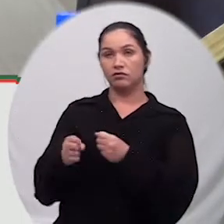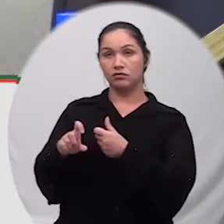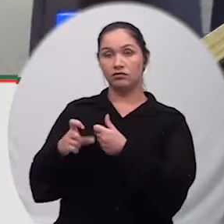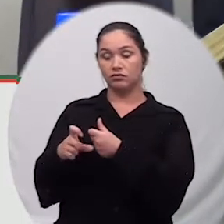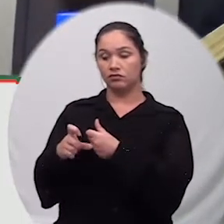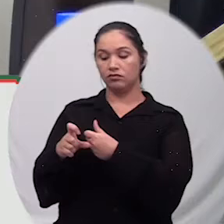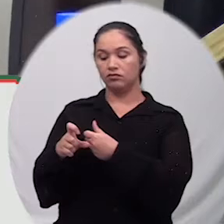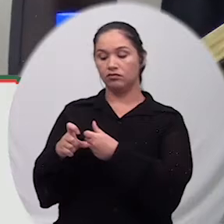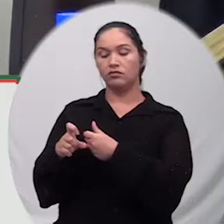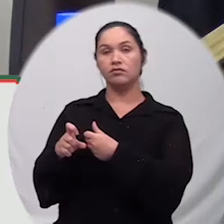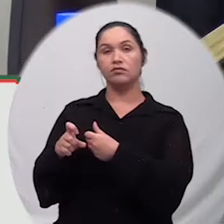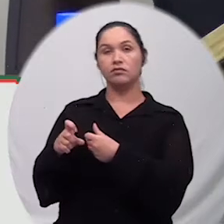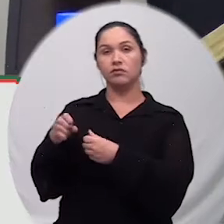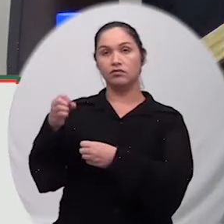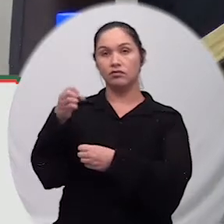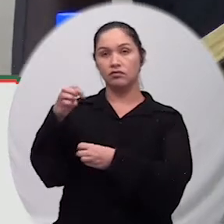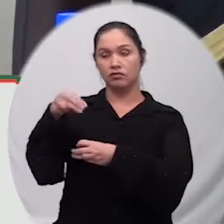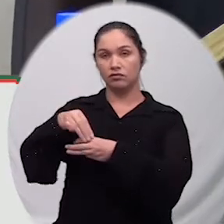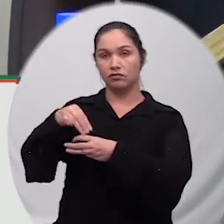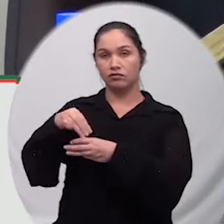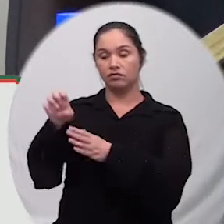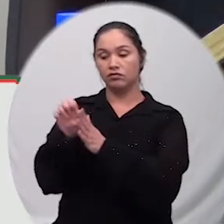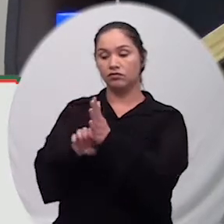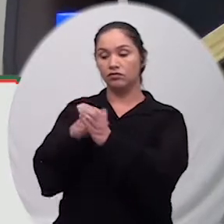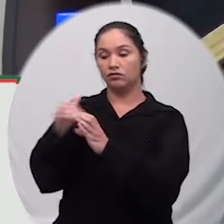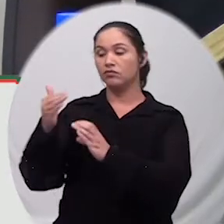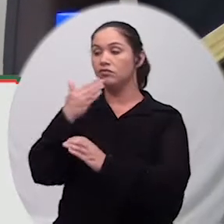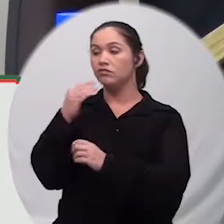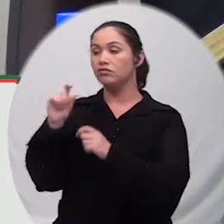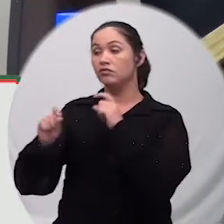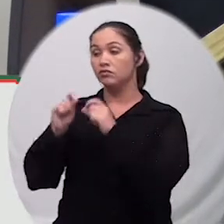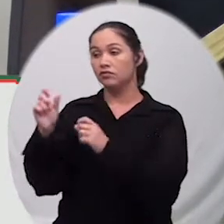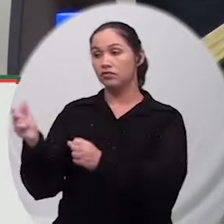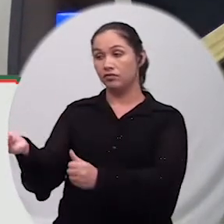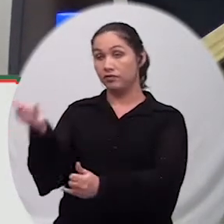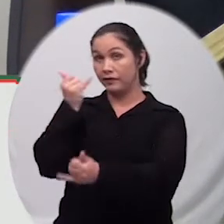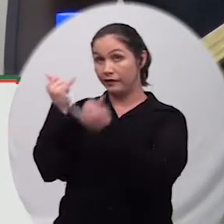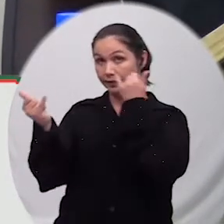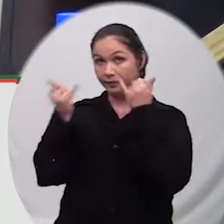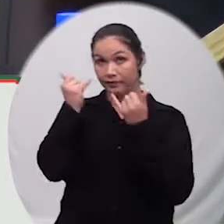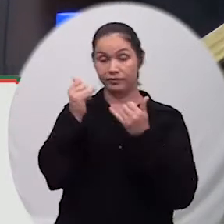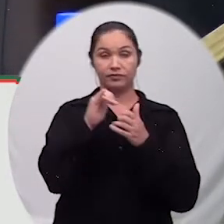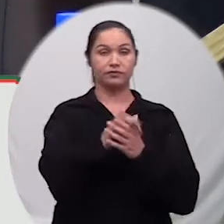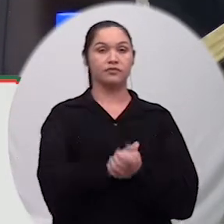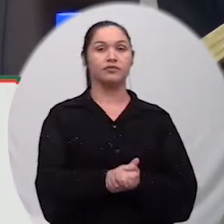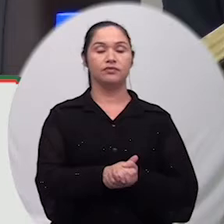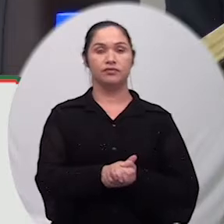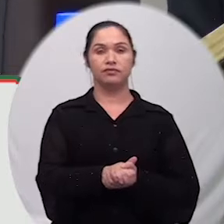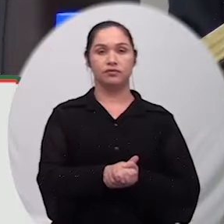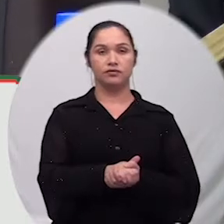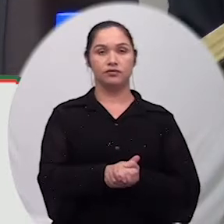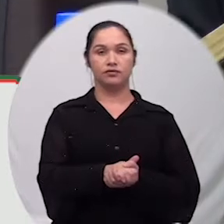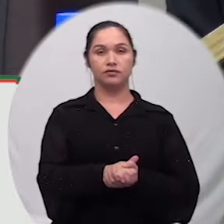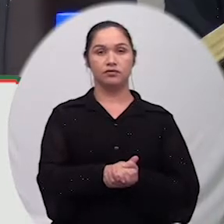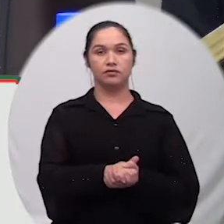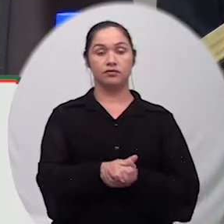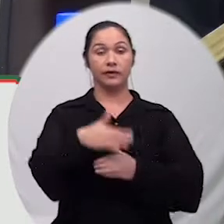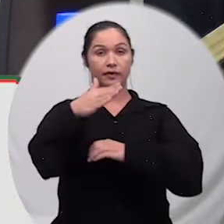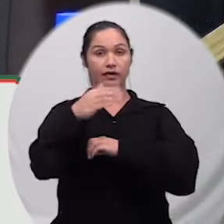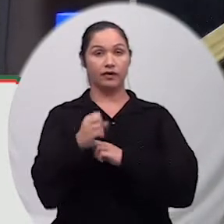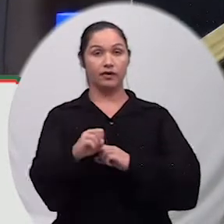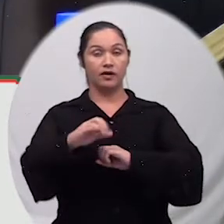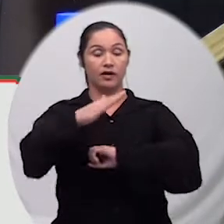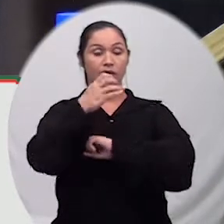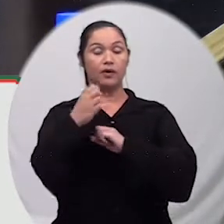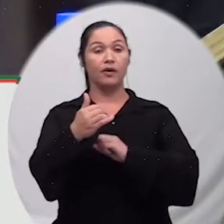Executivo Municipal para que encaminhe essa Casa Legislativa as seguintes informações relacionadas à Praça do Bairro